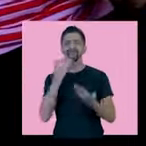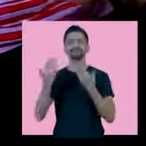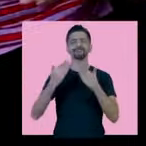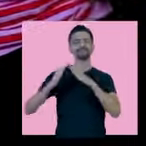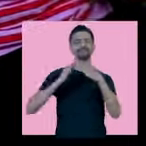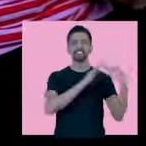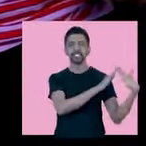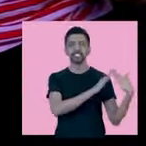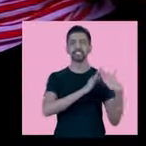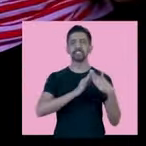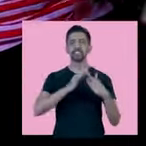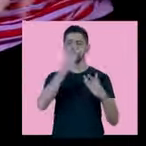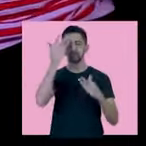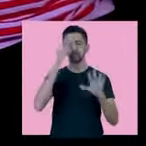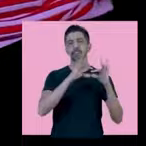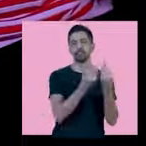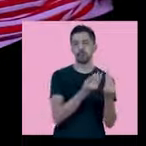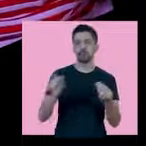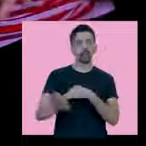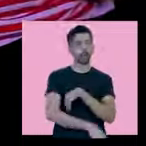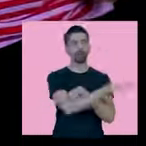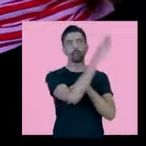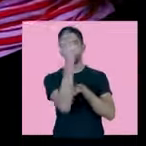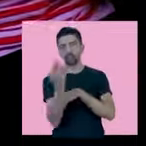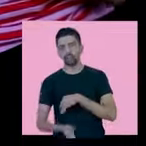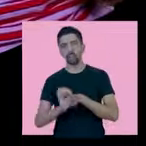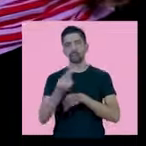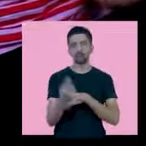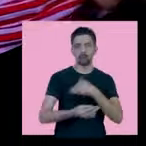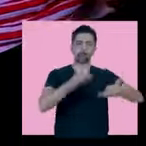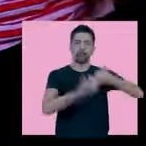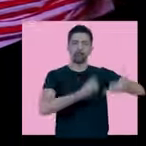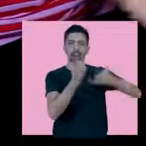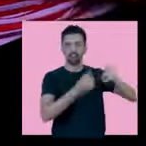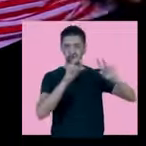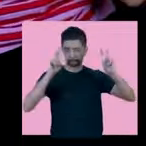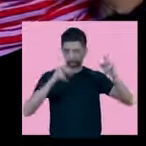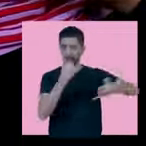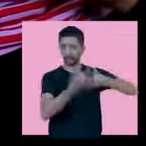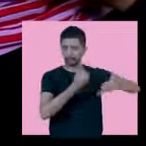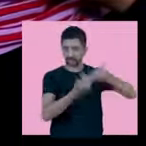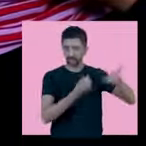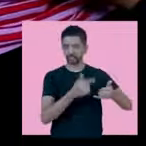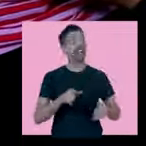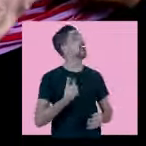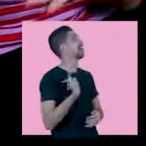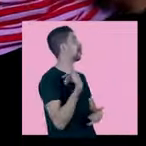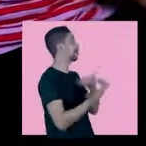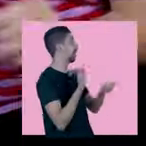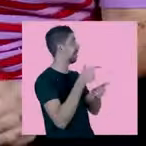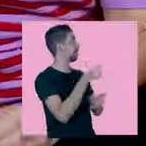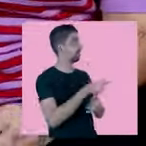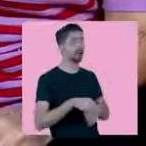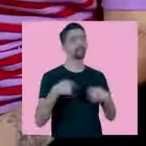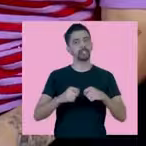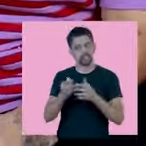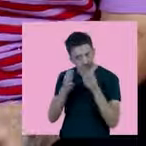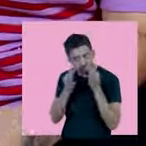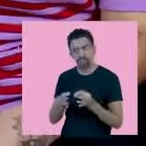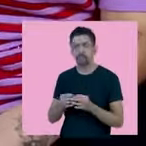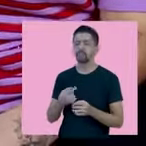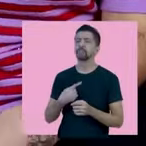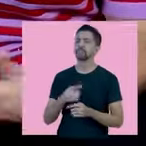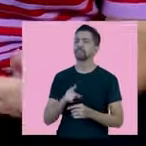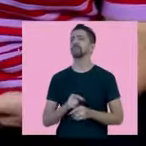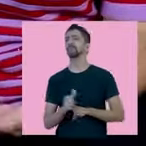vizinho, familiar ou amigo e essa criança desaparece ou fica muitas e muitas horas brincando com uma pessoa específica, também merece atenção.